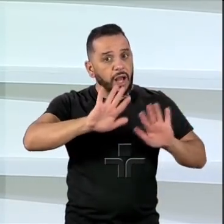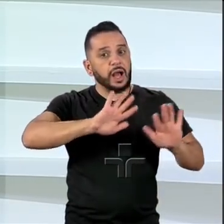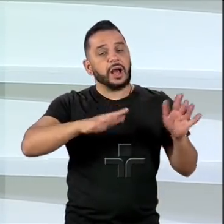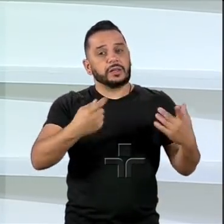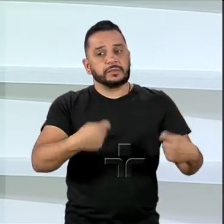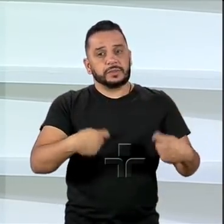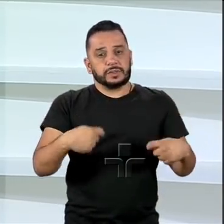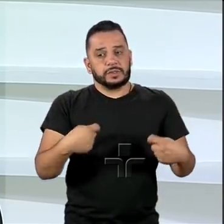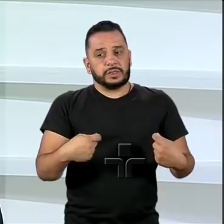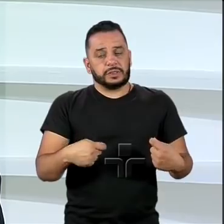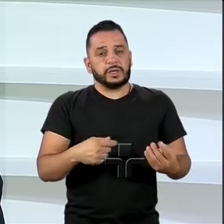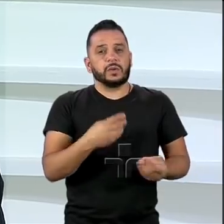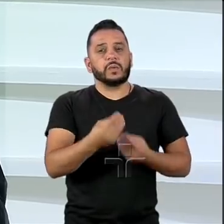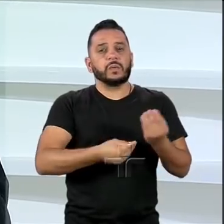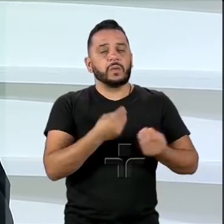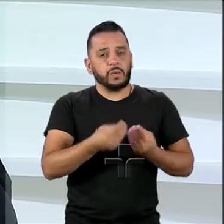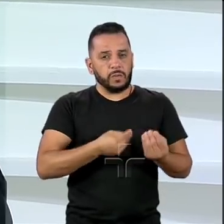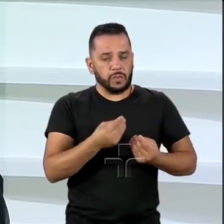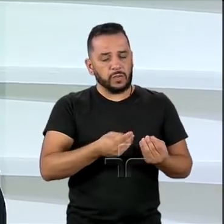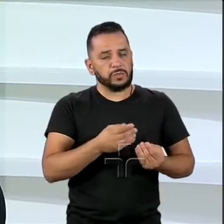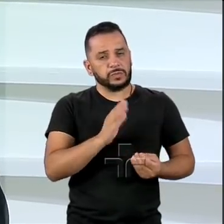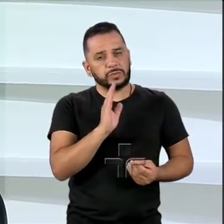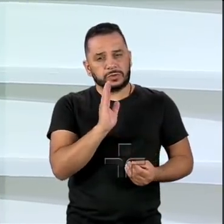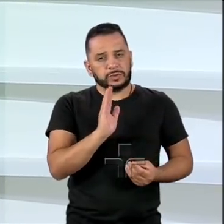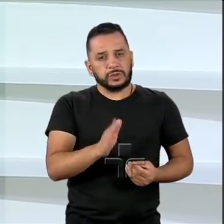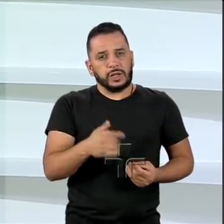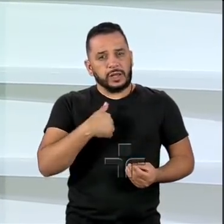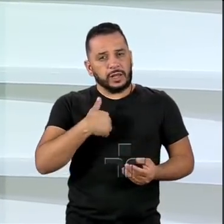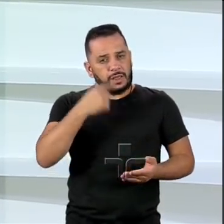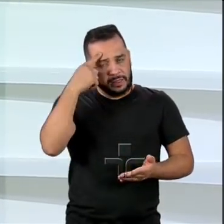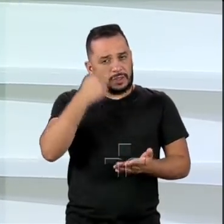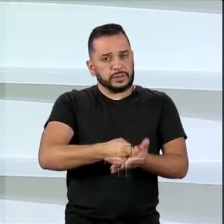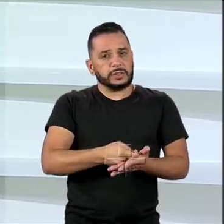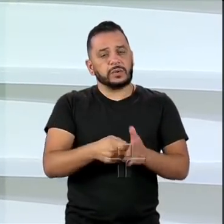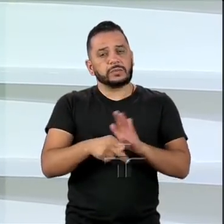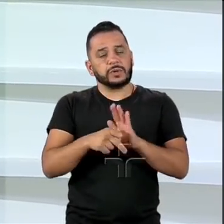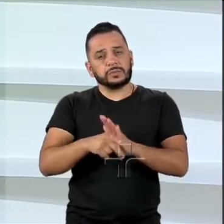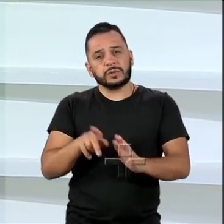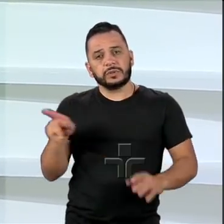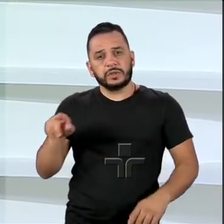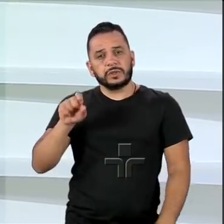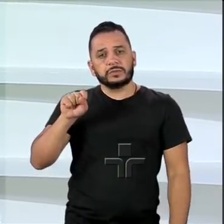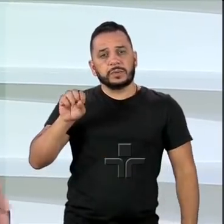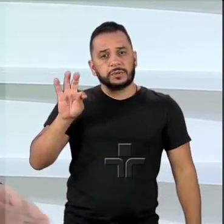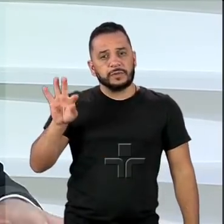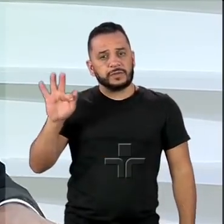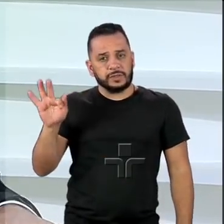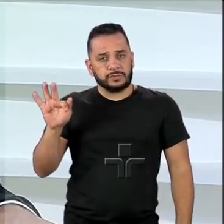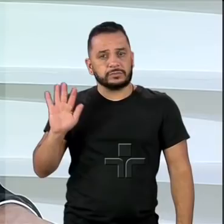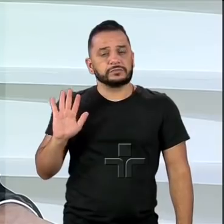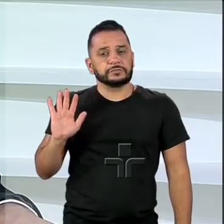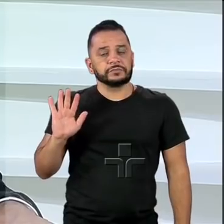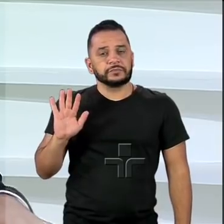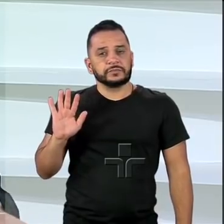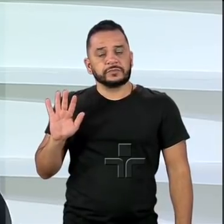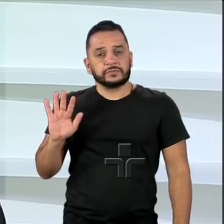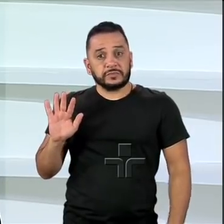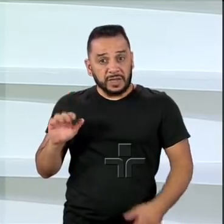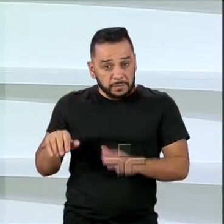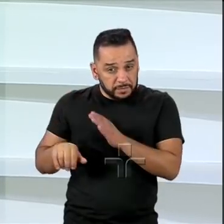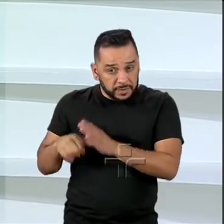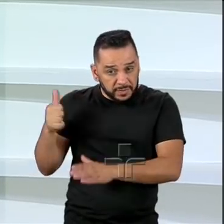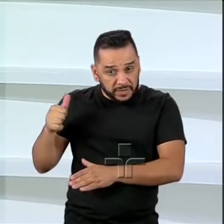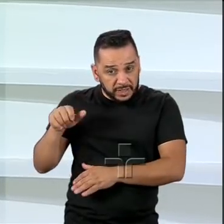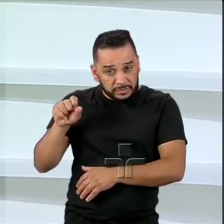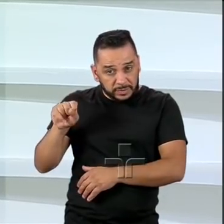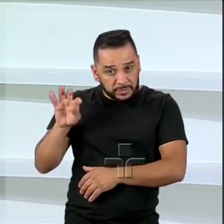à maneira como recebemos essas primeiras ou essas decisões do Supremo Tribunal Federal, porque não é a primeira vez que o STF cumpre